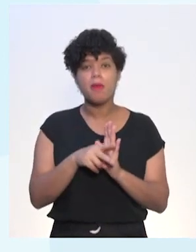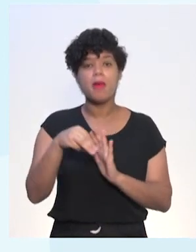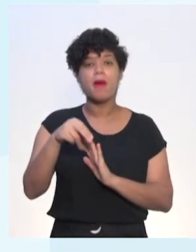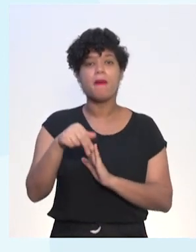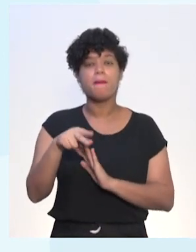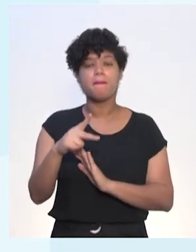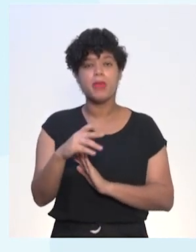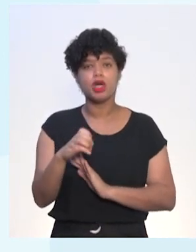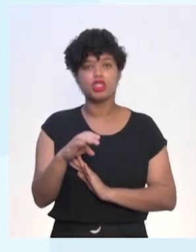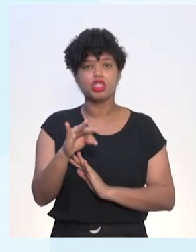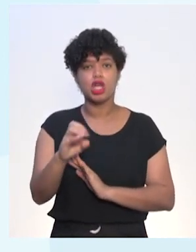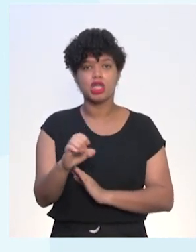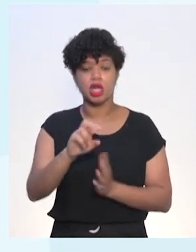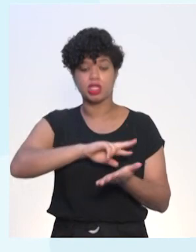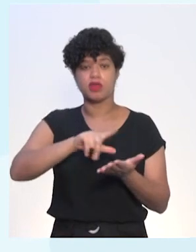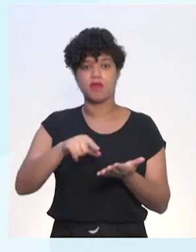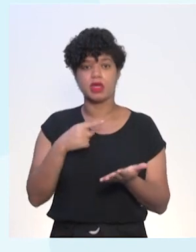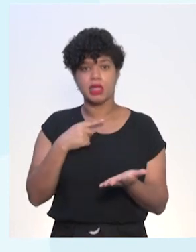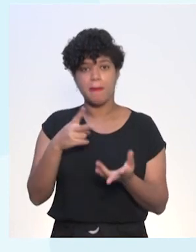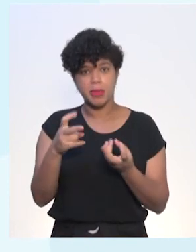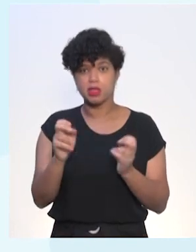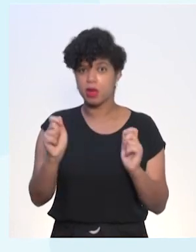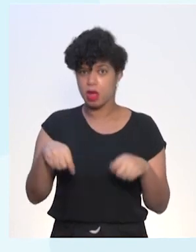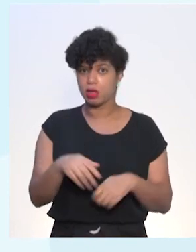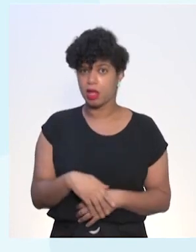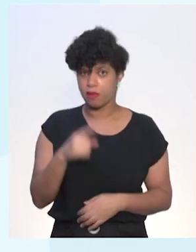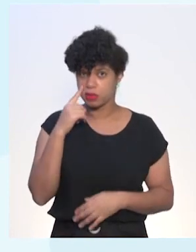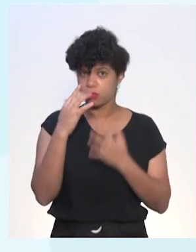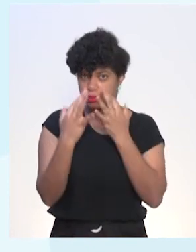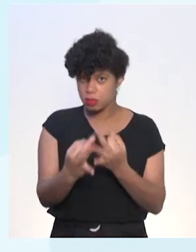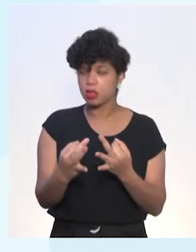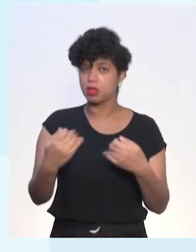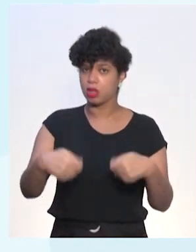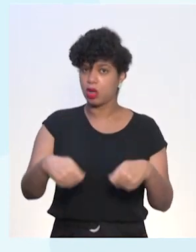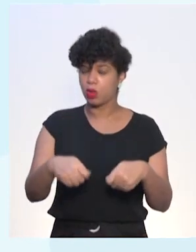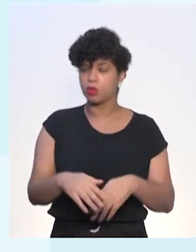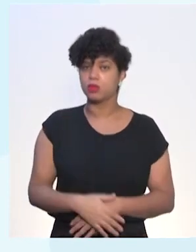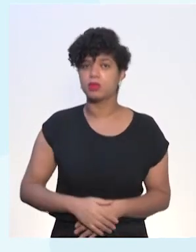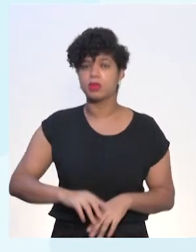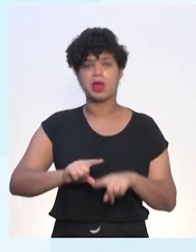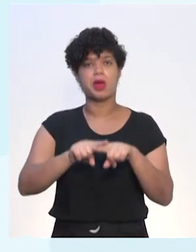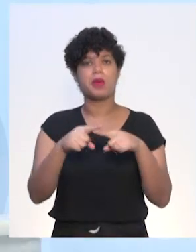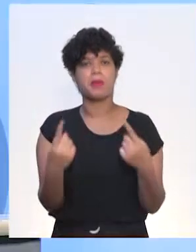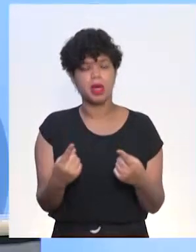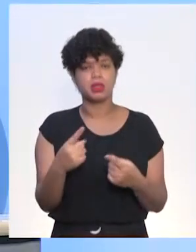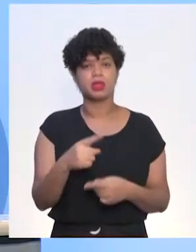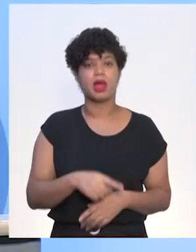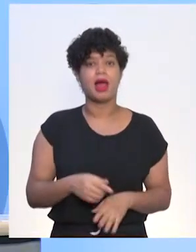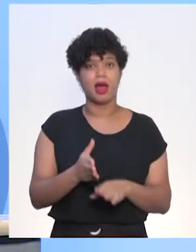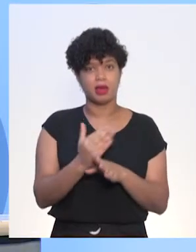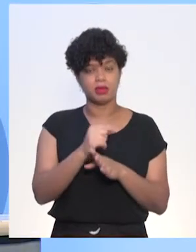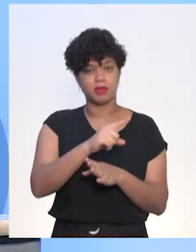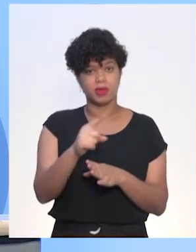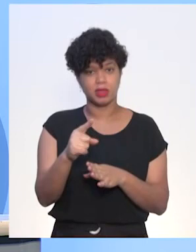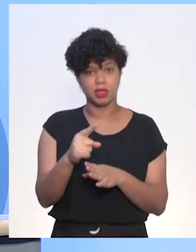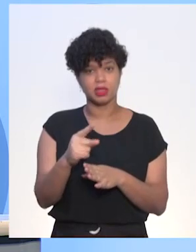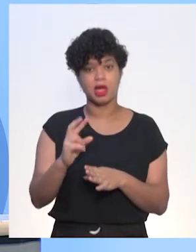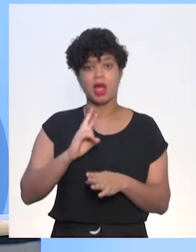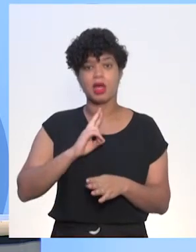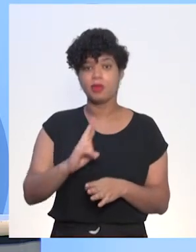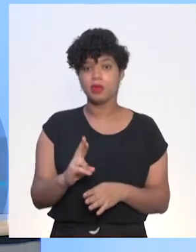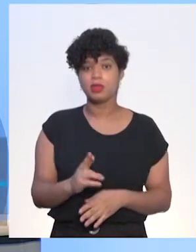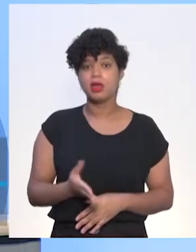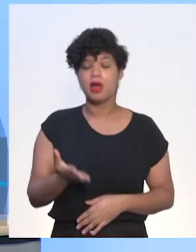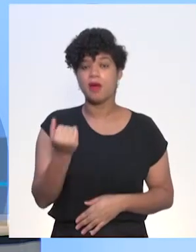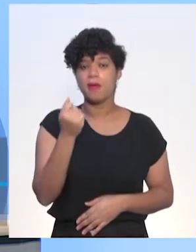outras coisas que vocês conseguirem identificar aí então prestem atenção do jeito que tá mas antes de vocês responderem isso para